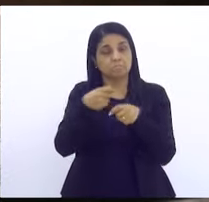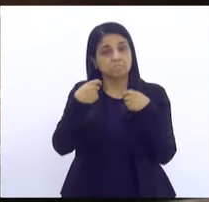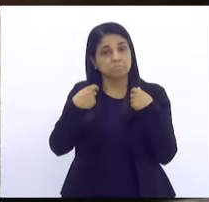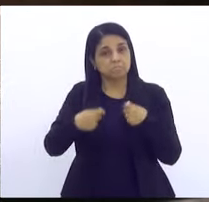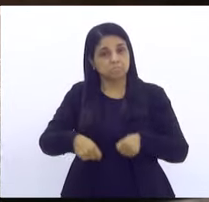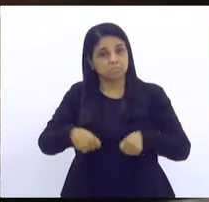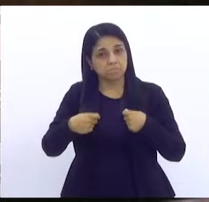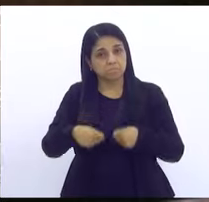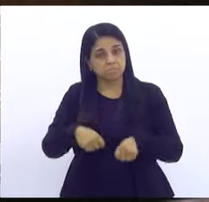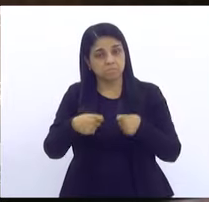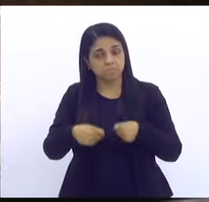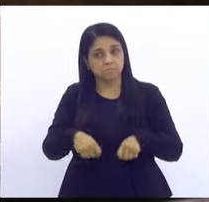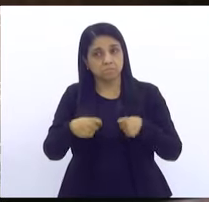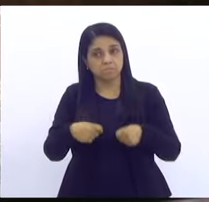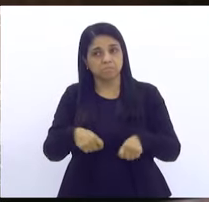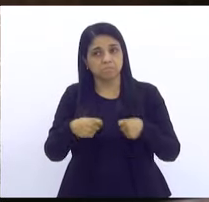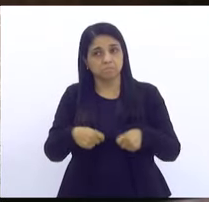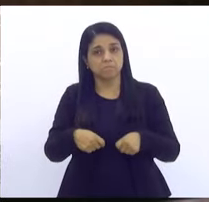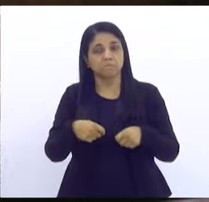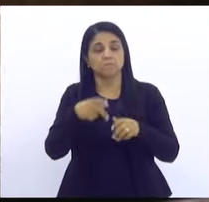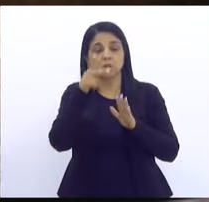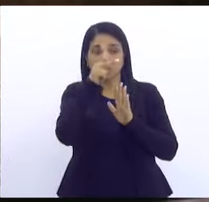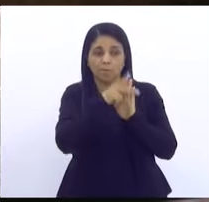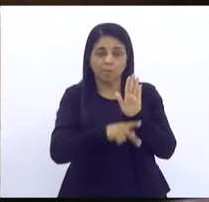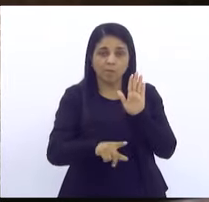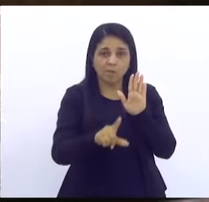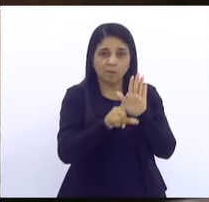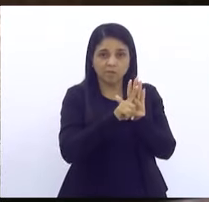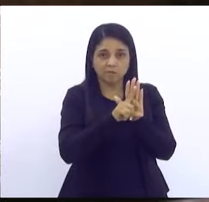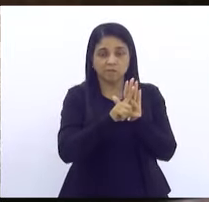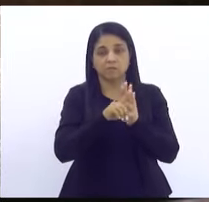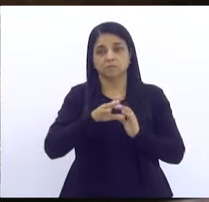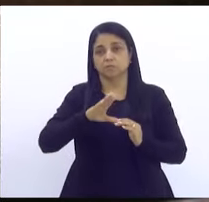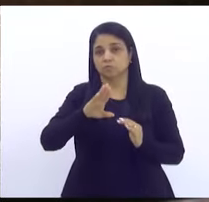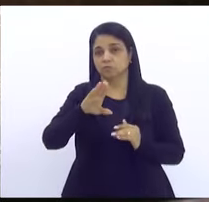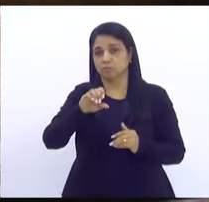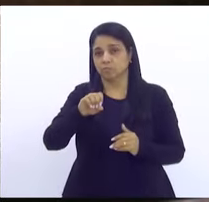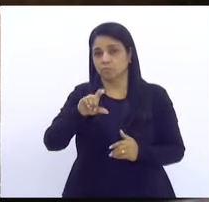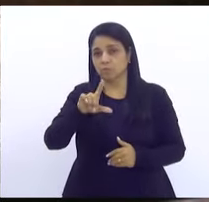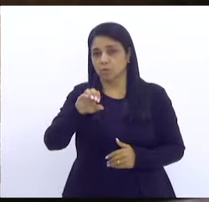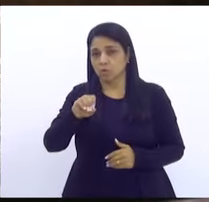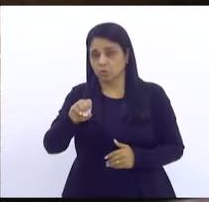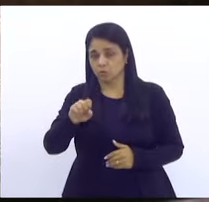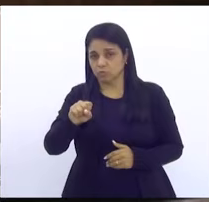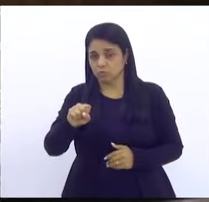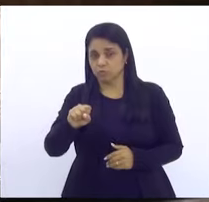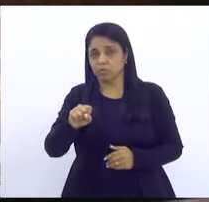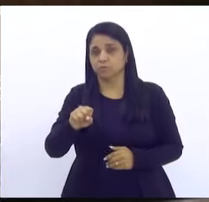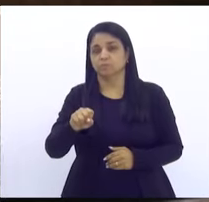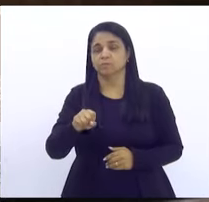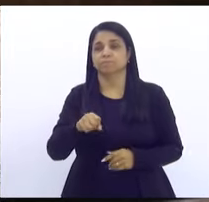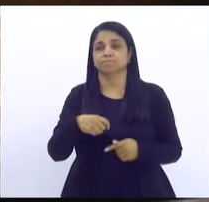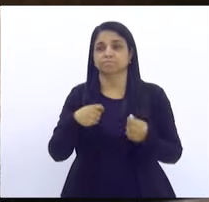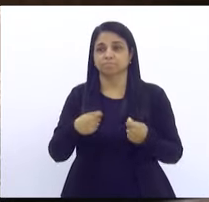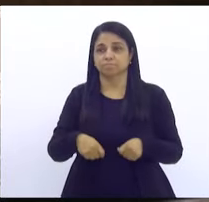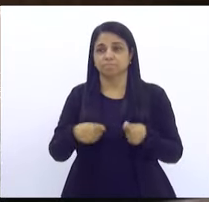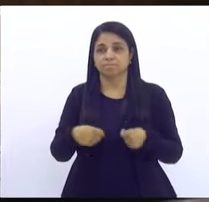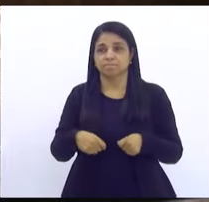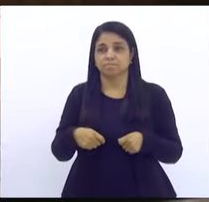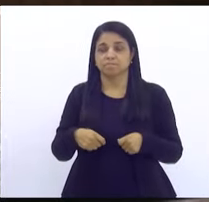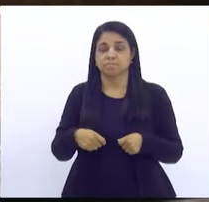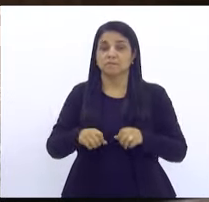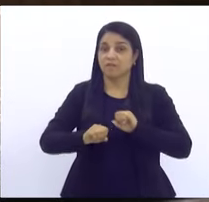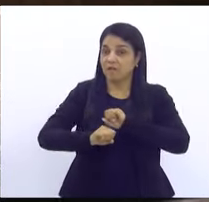também ter apreciado esse projeto de lei dos blocos, que é um outro objeto. E deixar